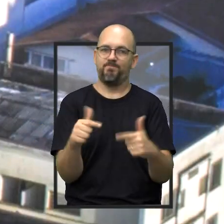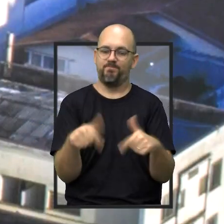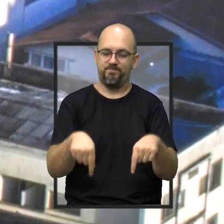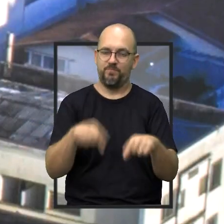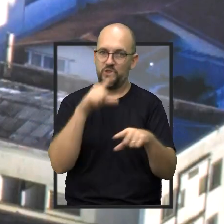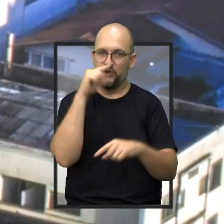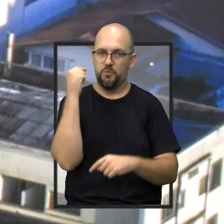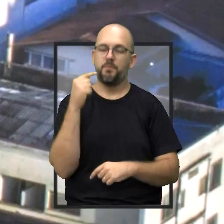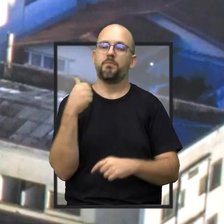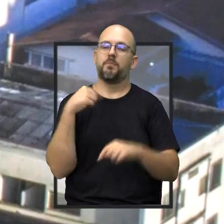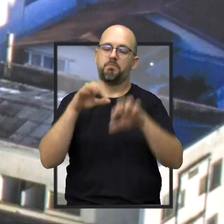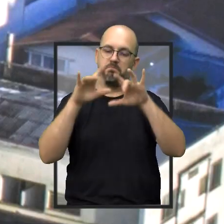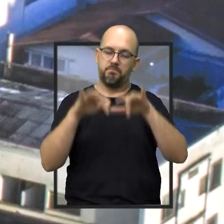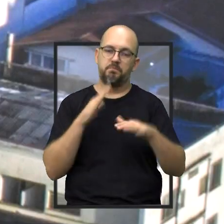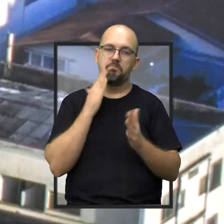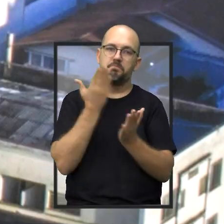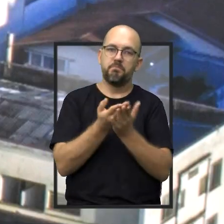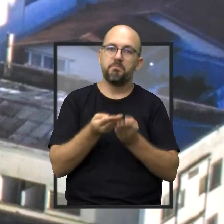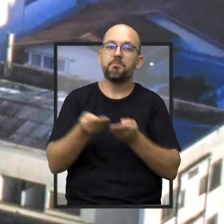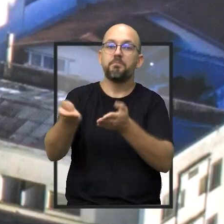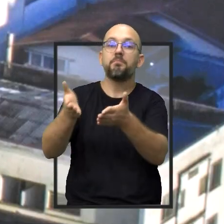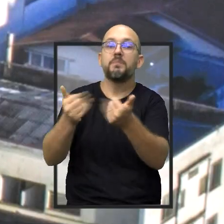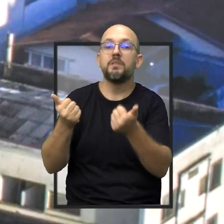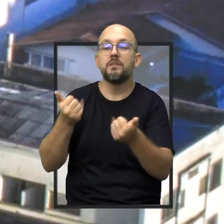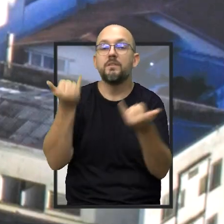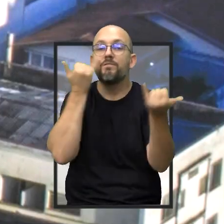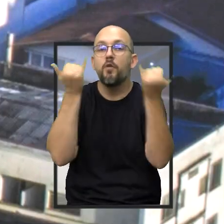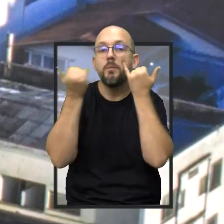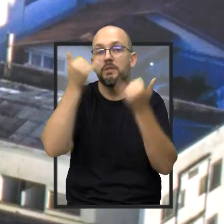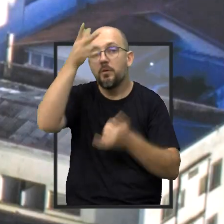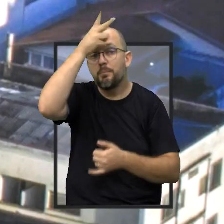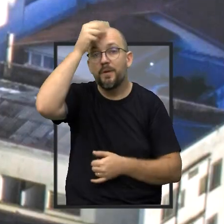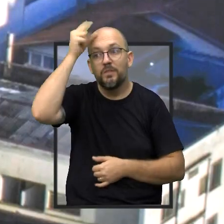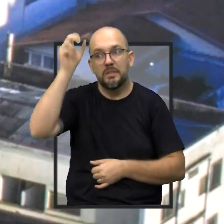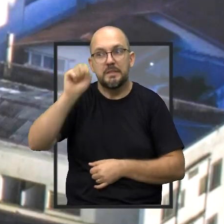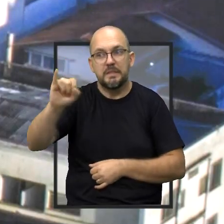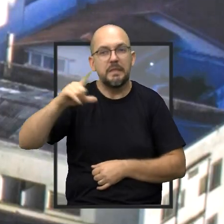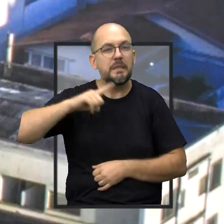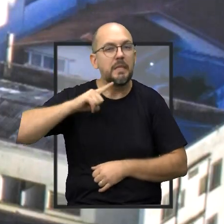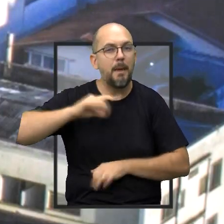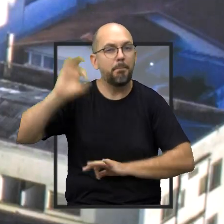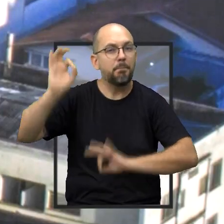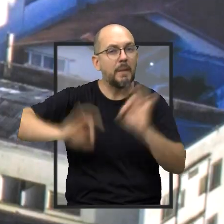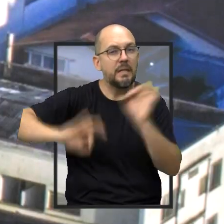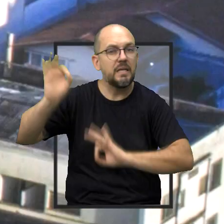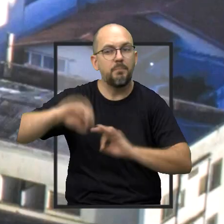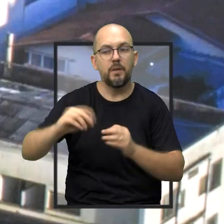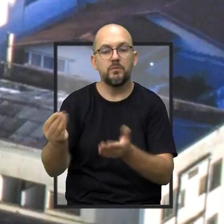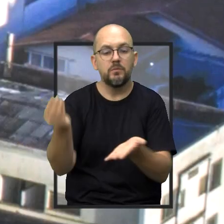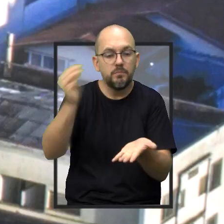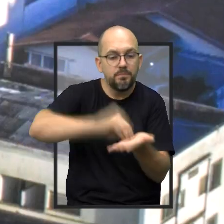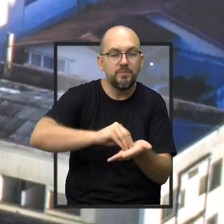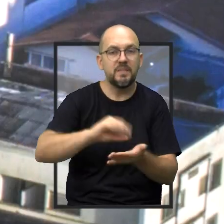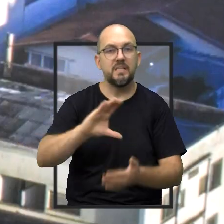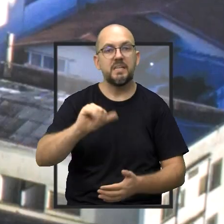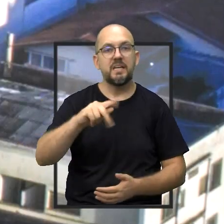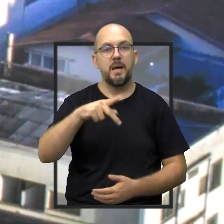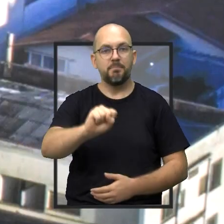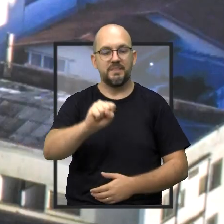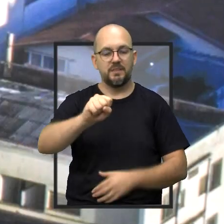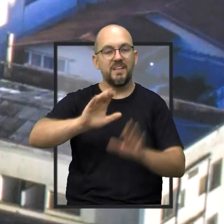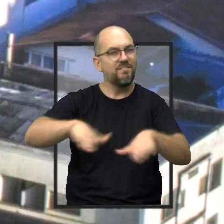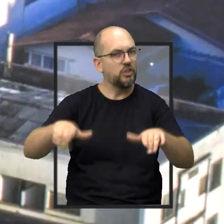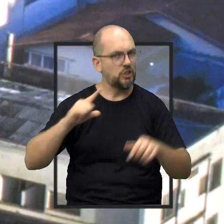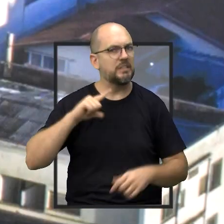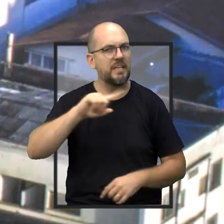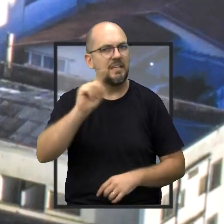fiz um requerimento solicitando informações da Prefeitura se há um planejamento para um CAPS infantil. A